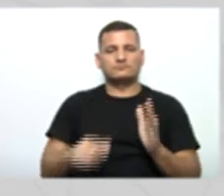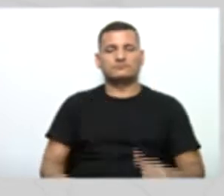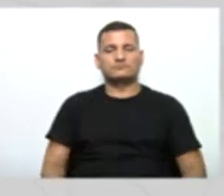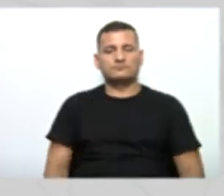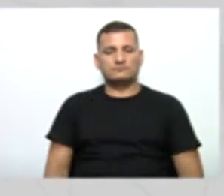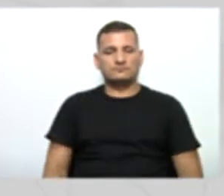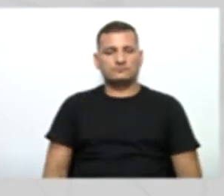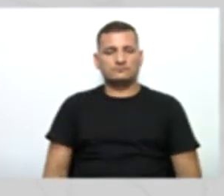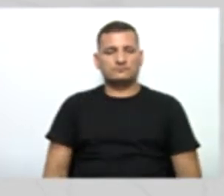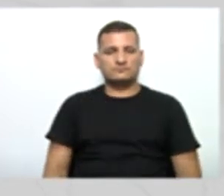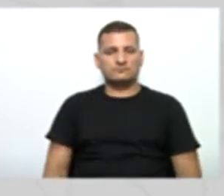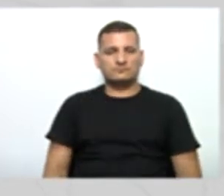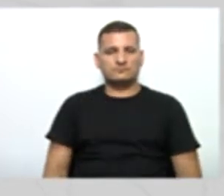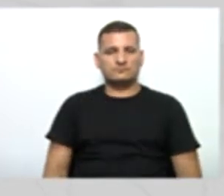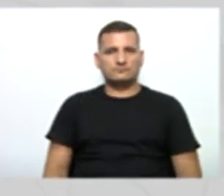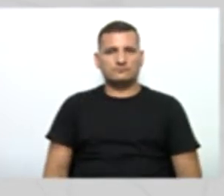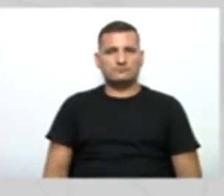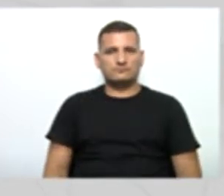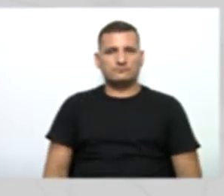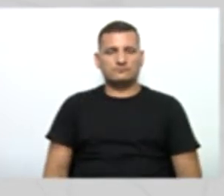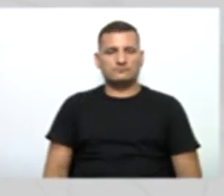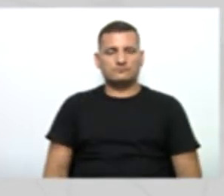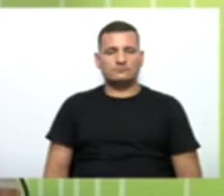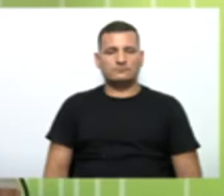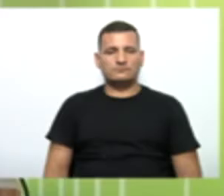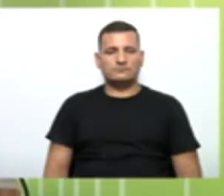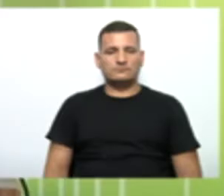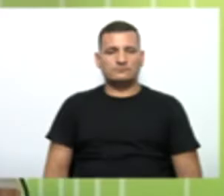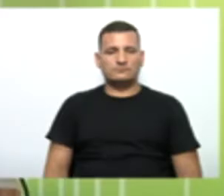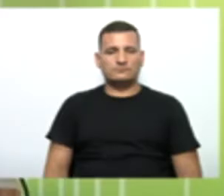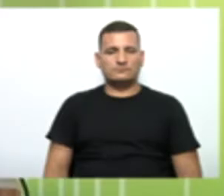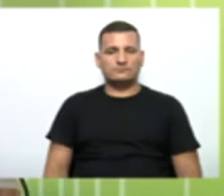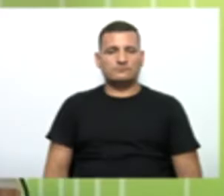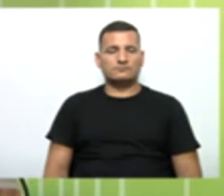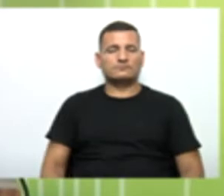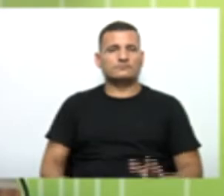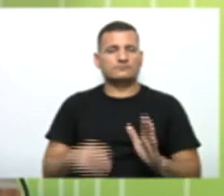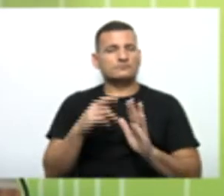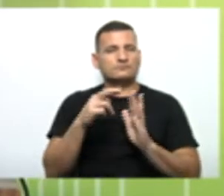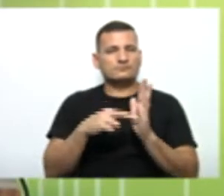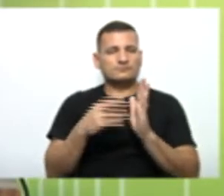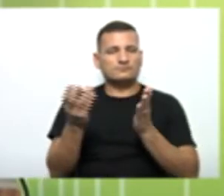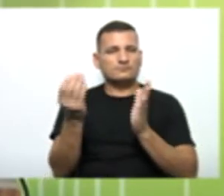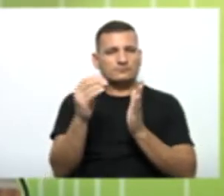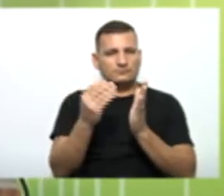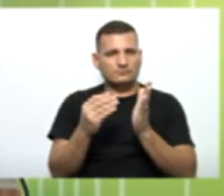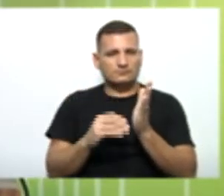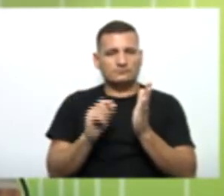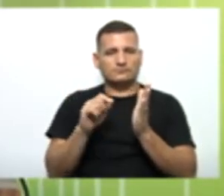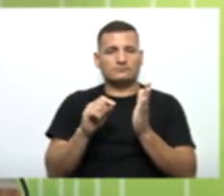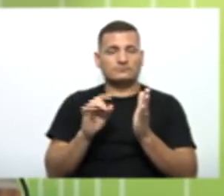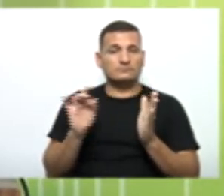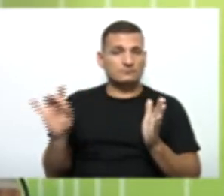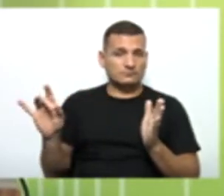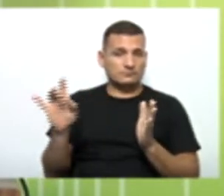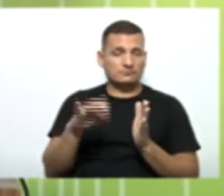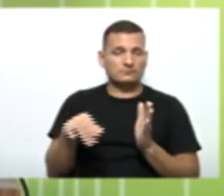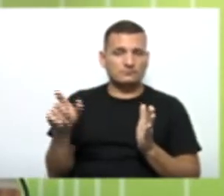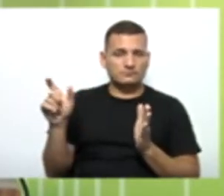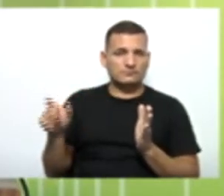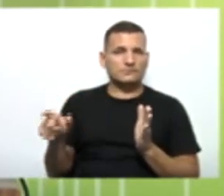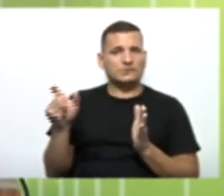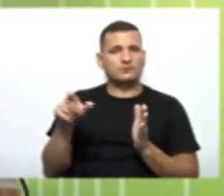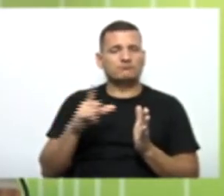Vamos lá. Só, vem aqui comigo agora, ó. Dentro da análise de requisito, cada cliente vai ter a